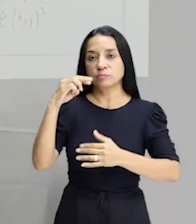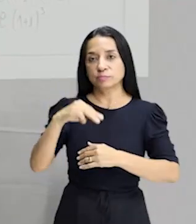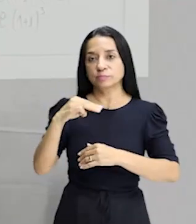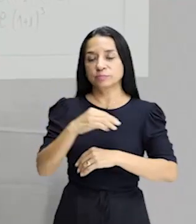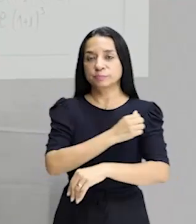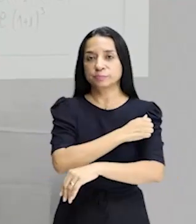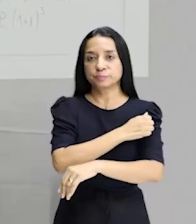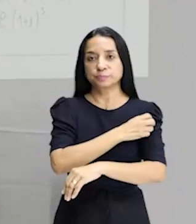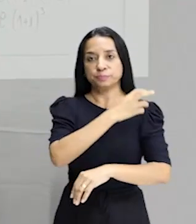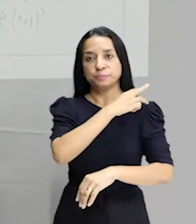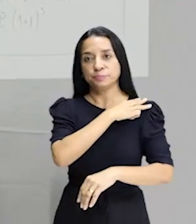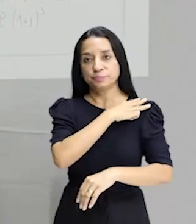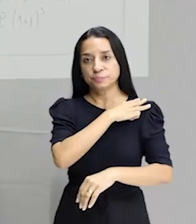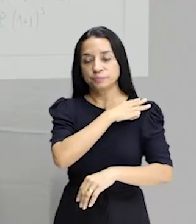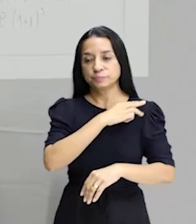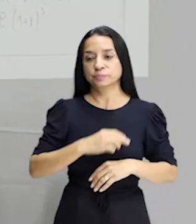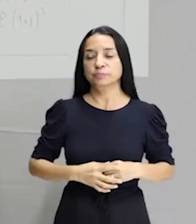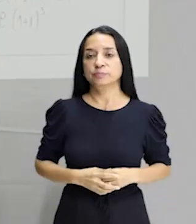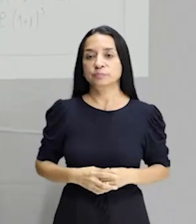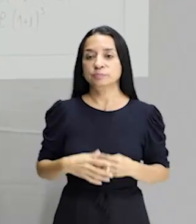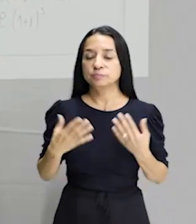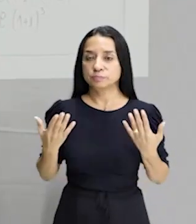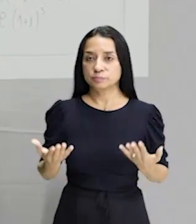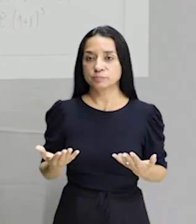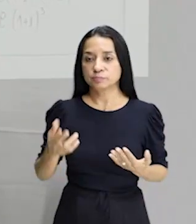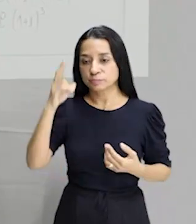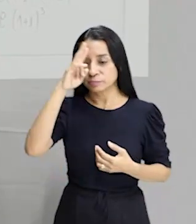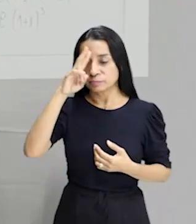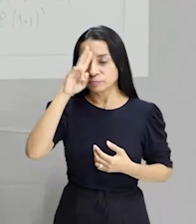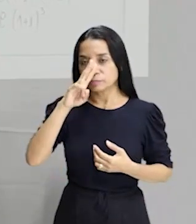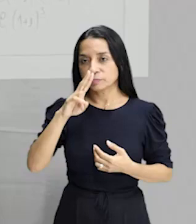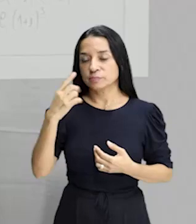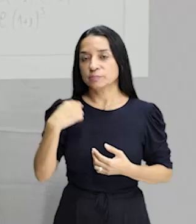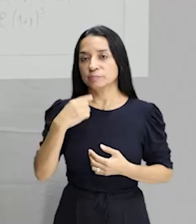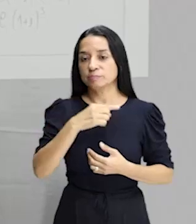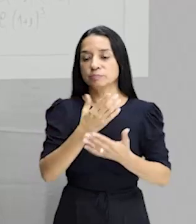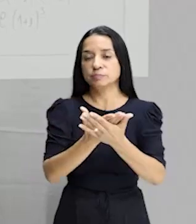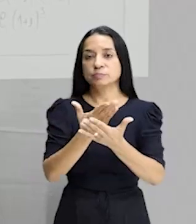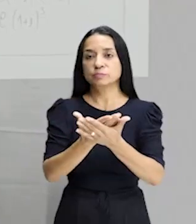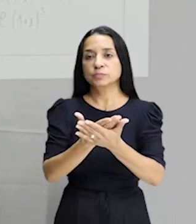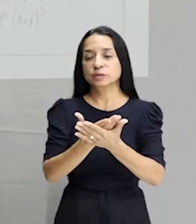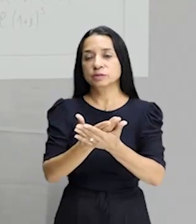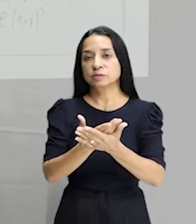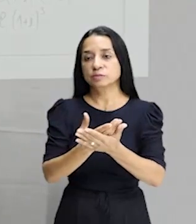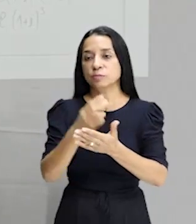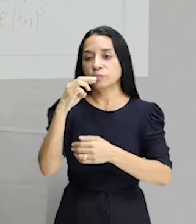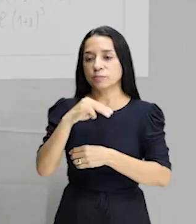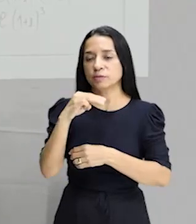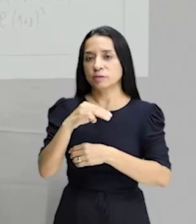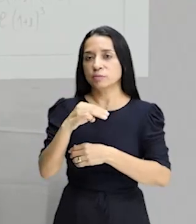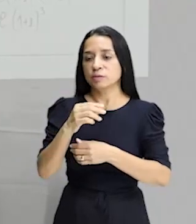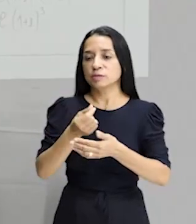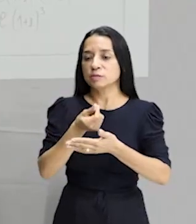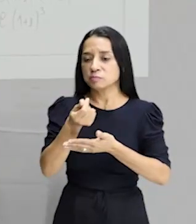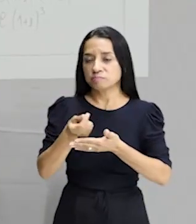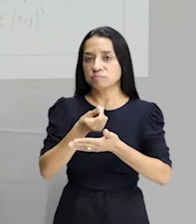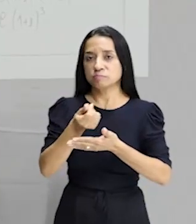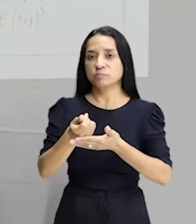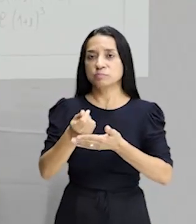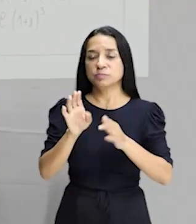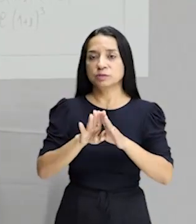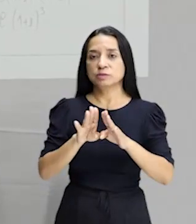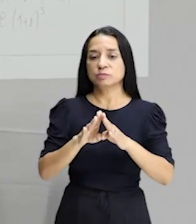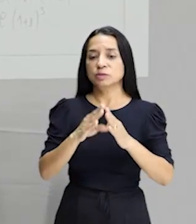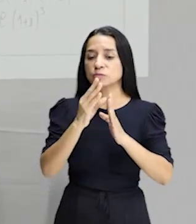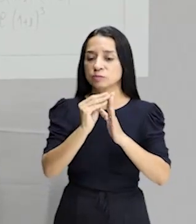os nossos alunos da terceira série do Ensino Médio tá lembrando que a gente está estudando um pouquinho de matemática financeira né é